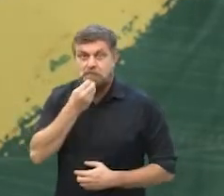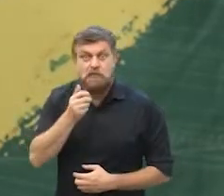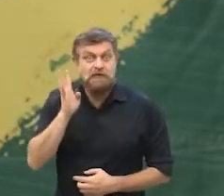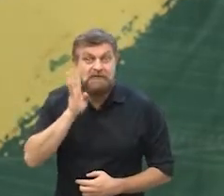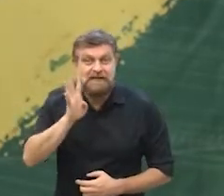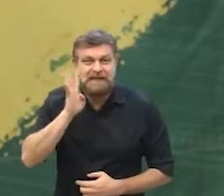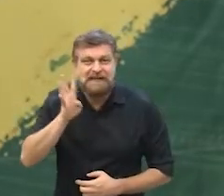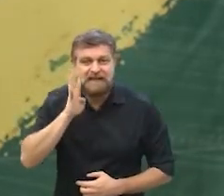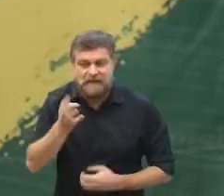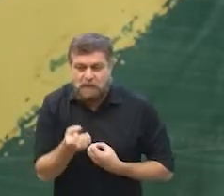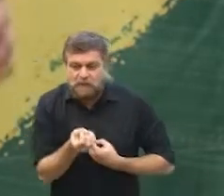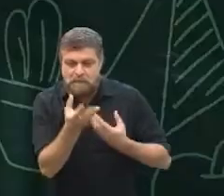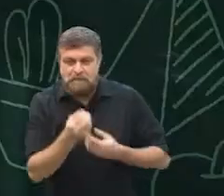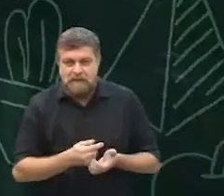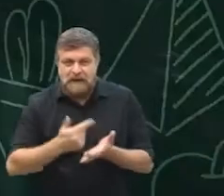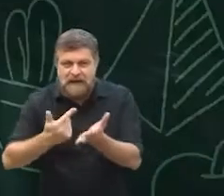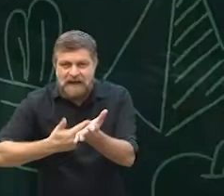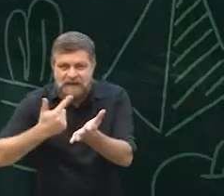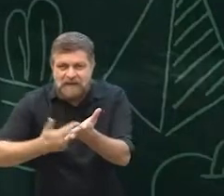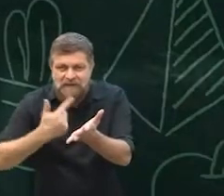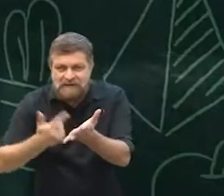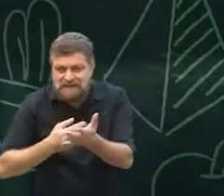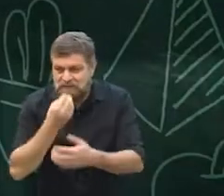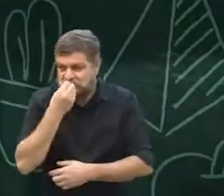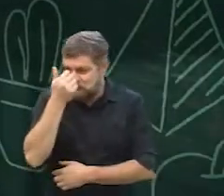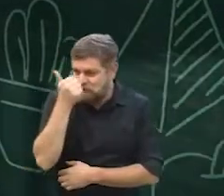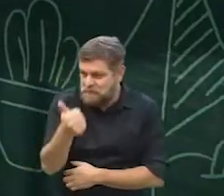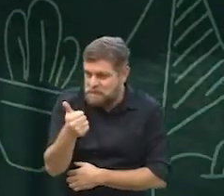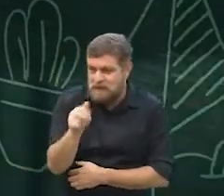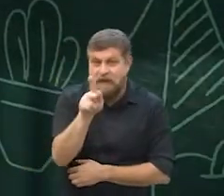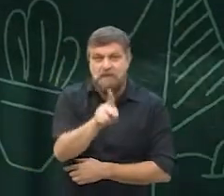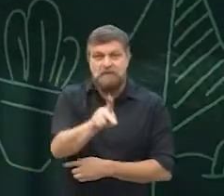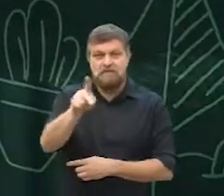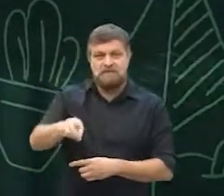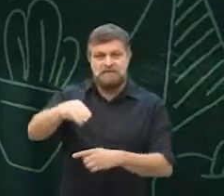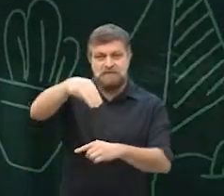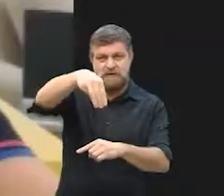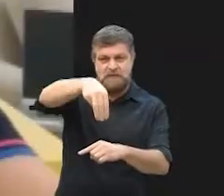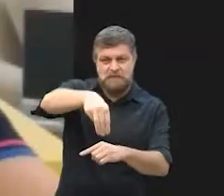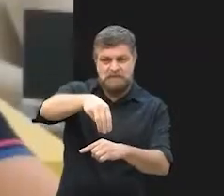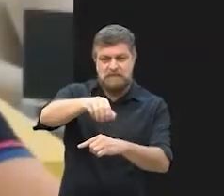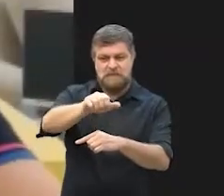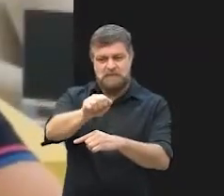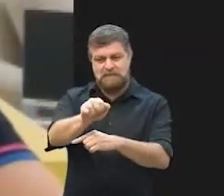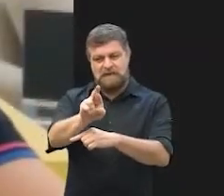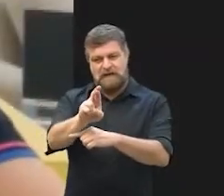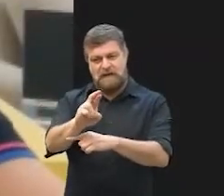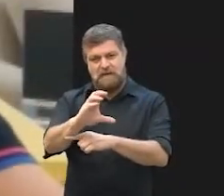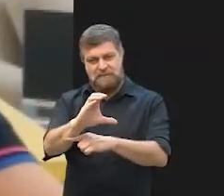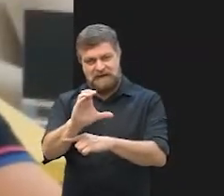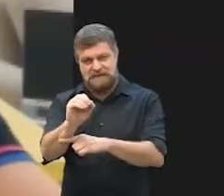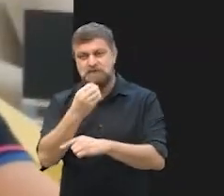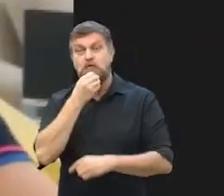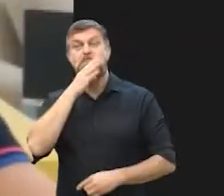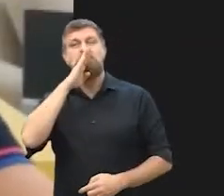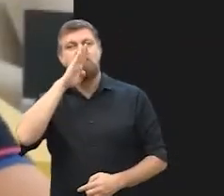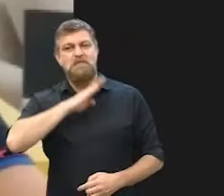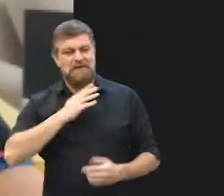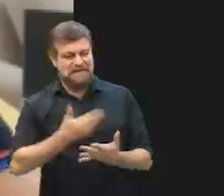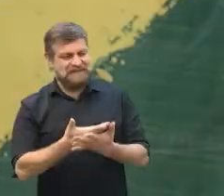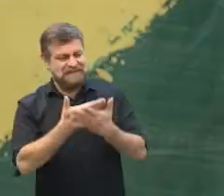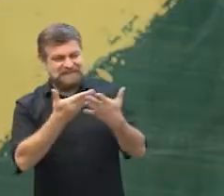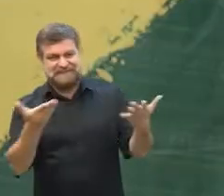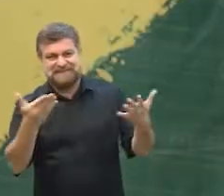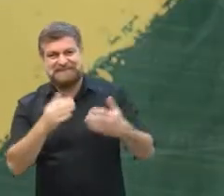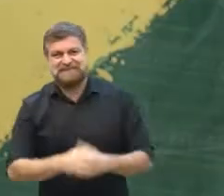para contar pra gente. É um livro. Tudo bem, professor Márcio? Tudo bem, André. Boa tarde. Boa tarde a todos e a